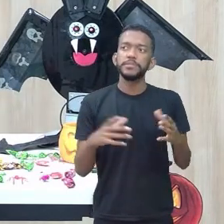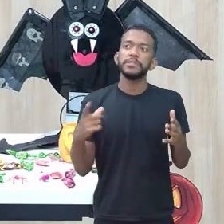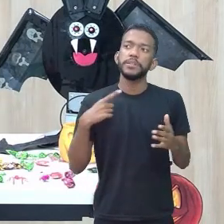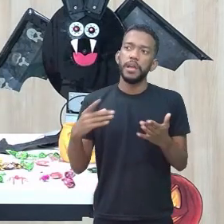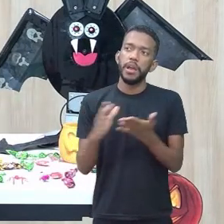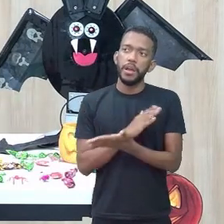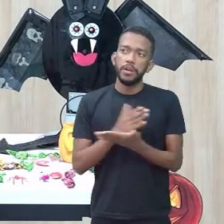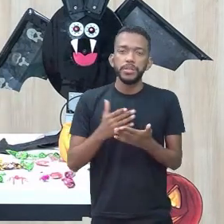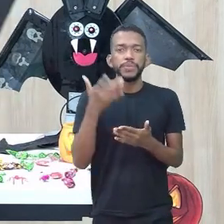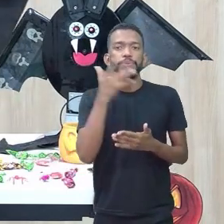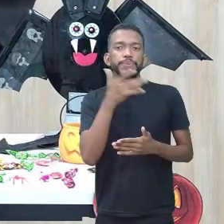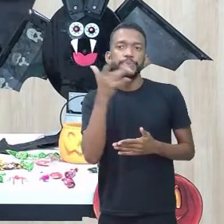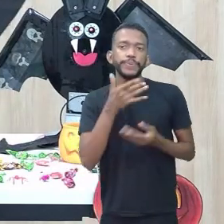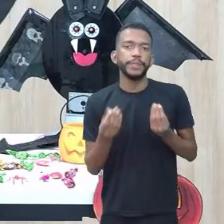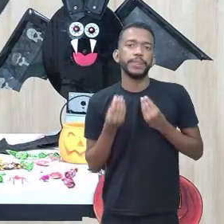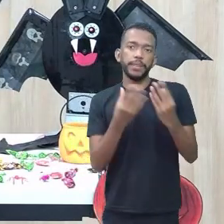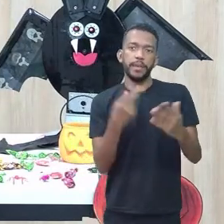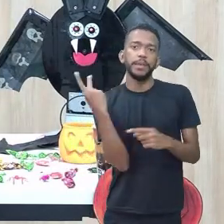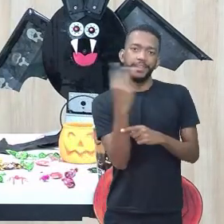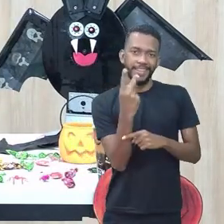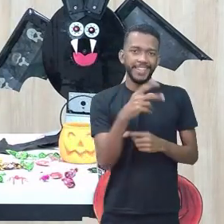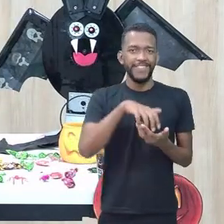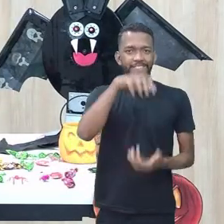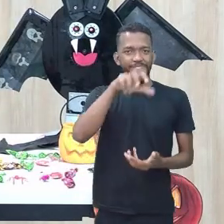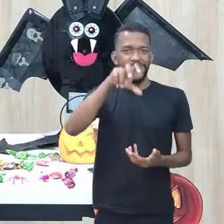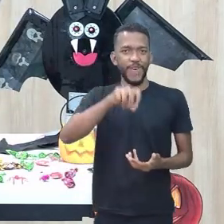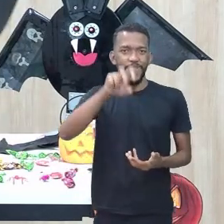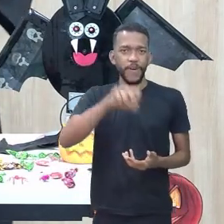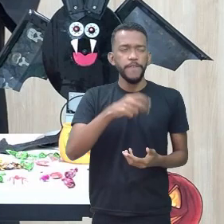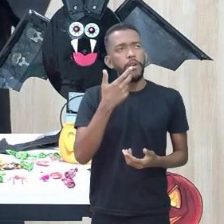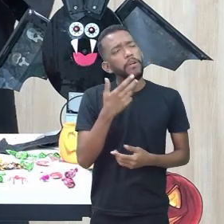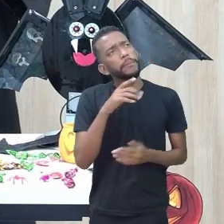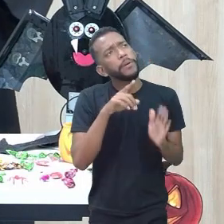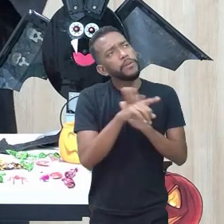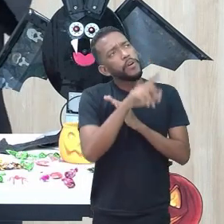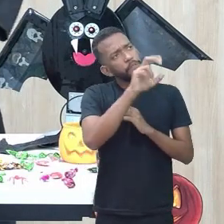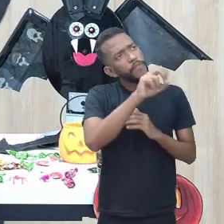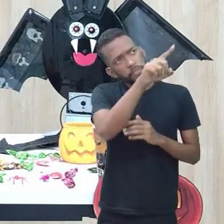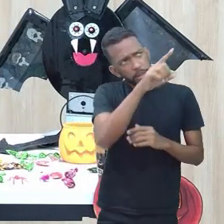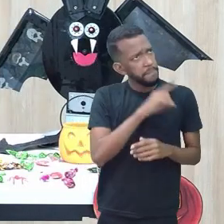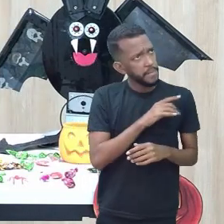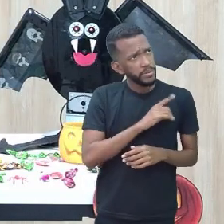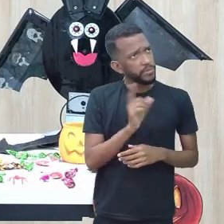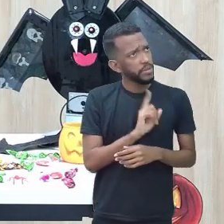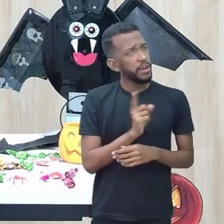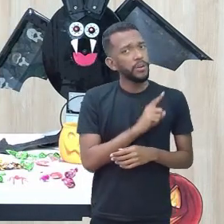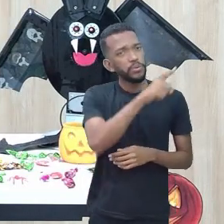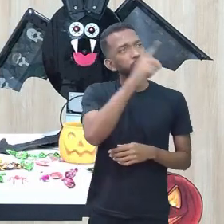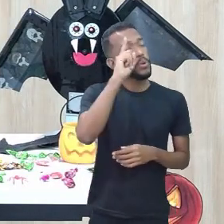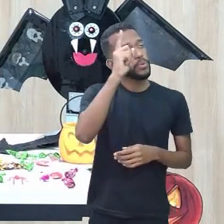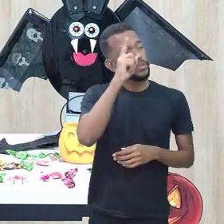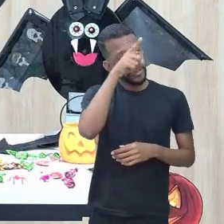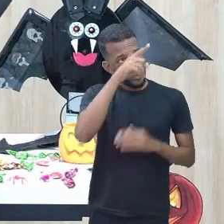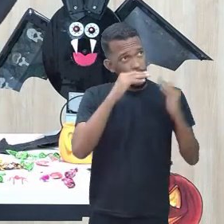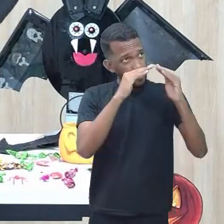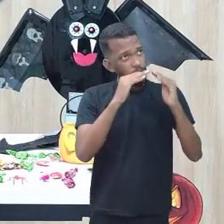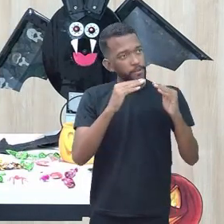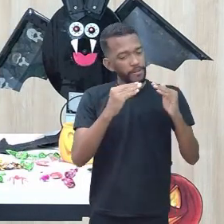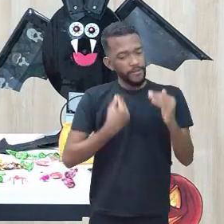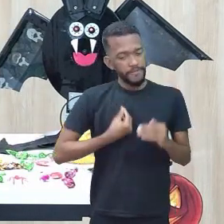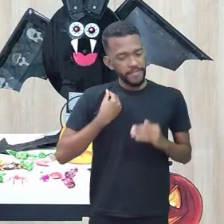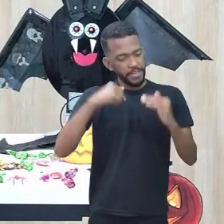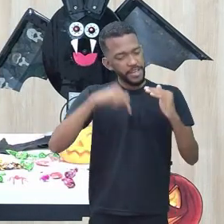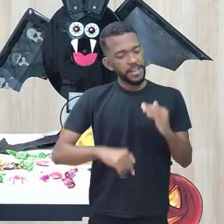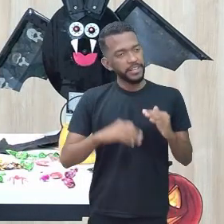algumas gostosuras para dar à vovó, alguma ajuda, e disseram assim, vovó, a senhora não tem medo não? Todo dia de Halloween a senhora fica aqui na